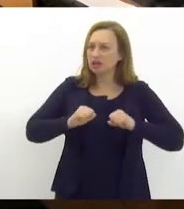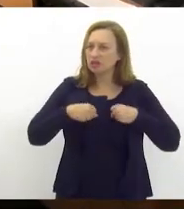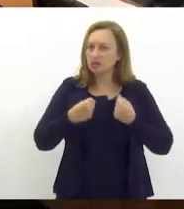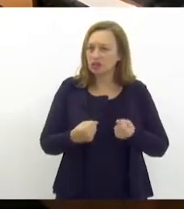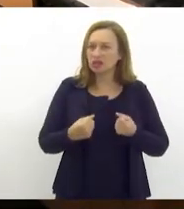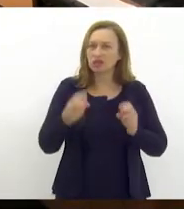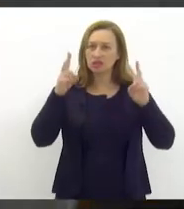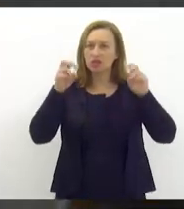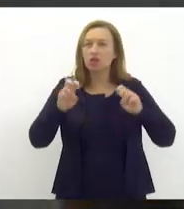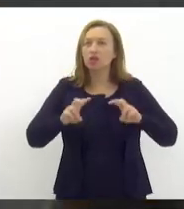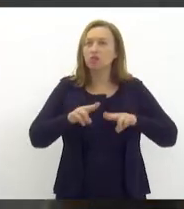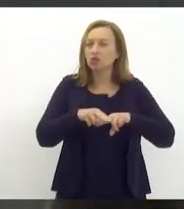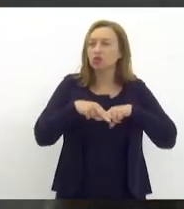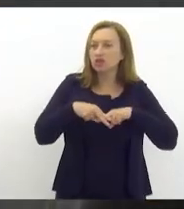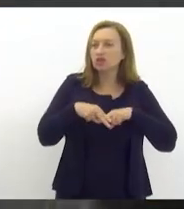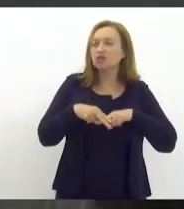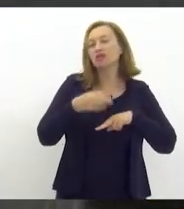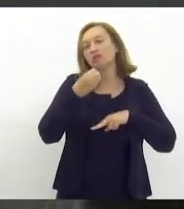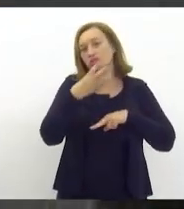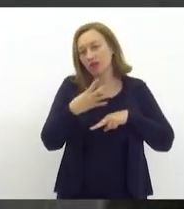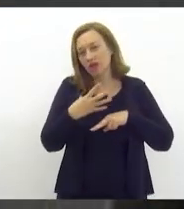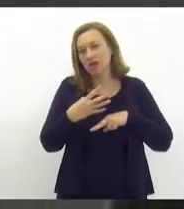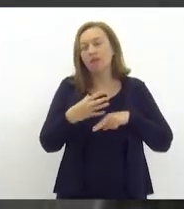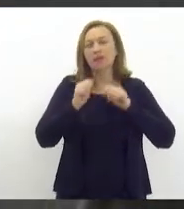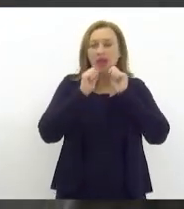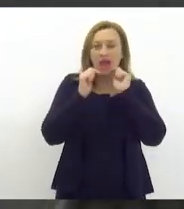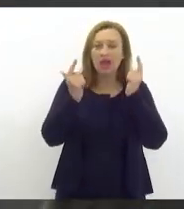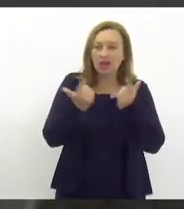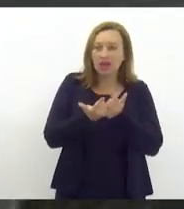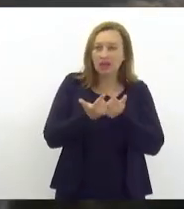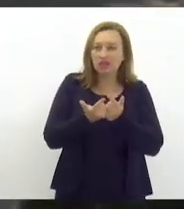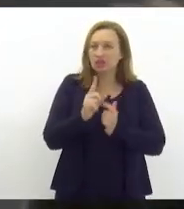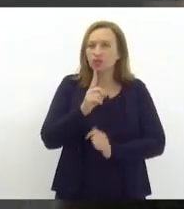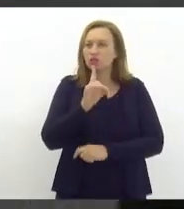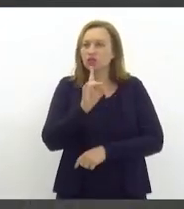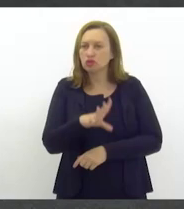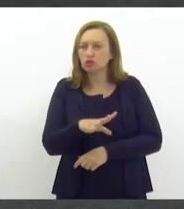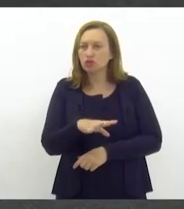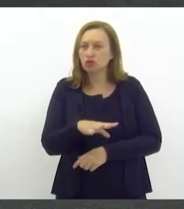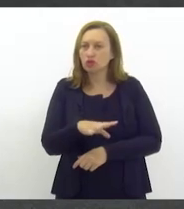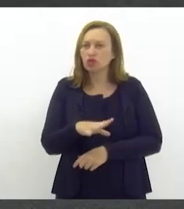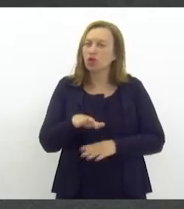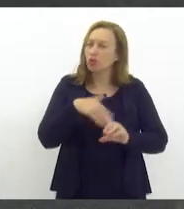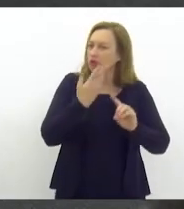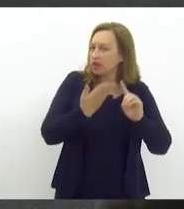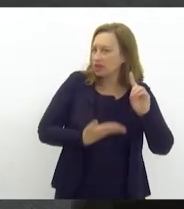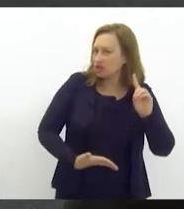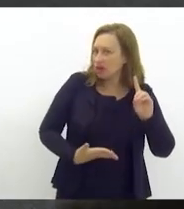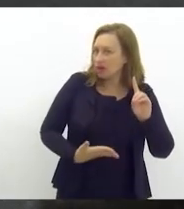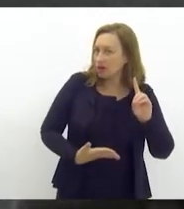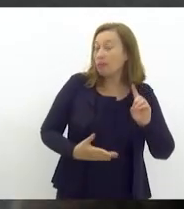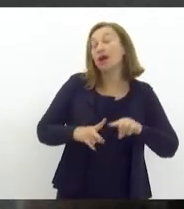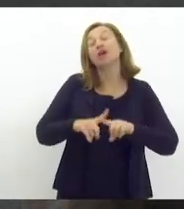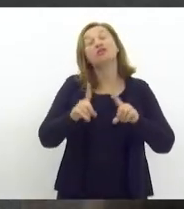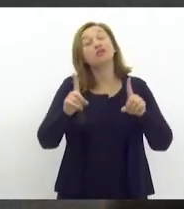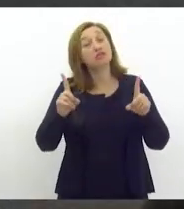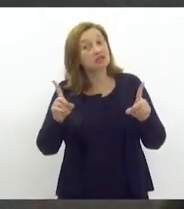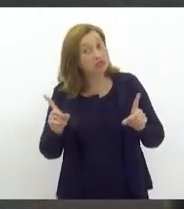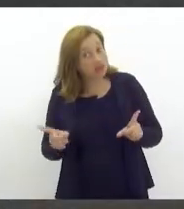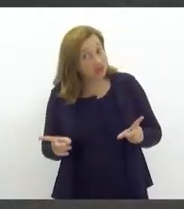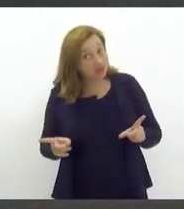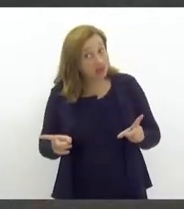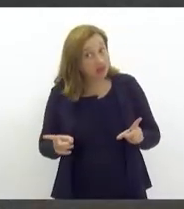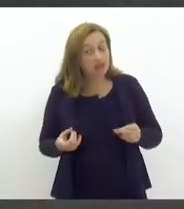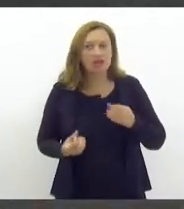nisso. Portanto, eu acho que faz muito bem a Assembleia, não só em homenageá-la, mas